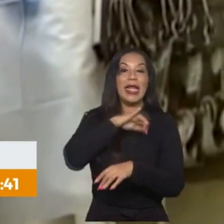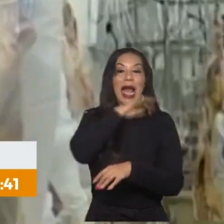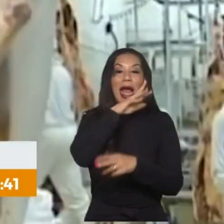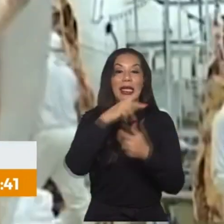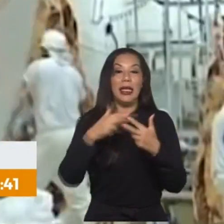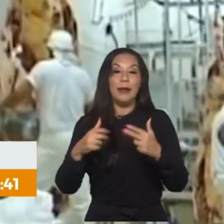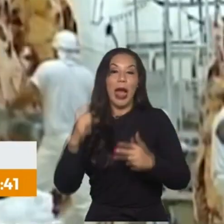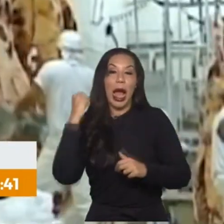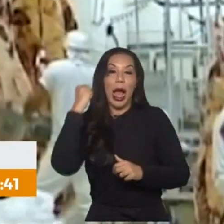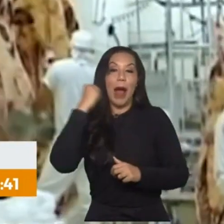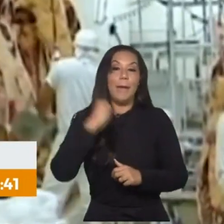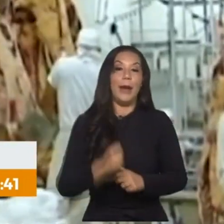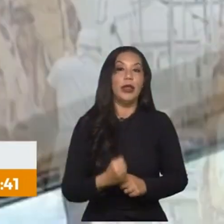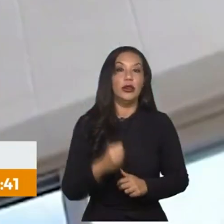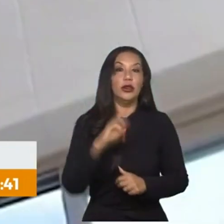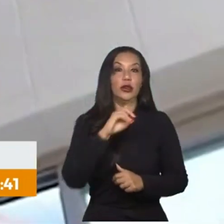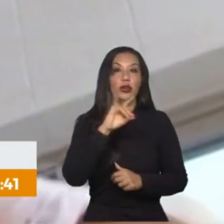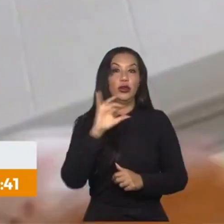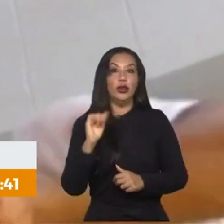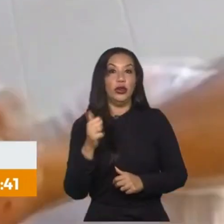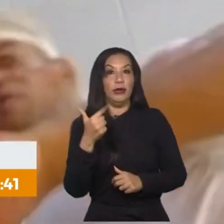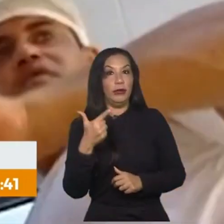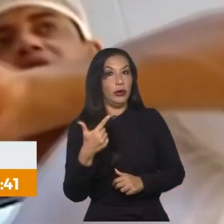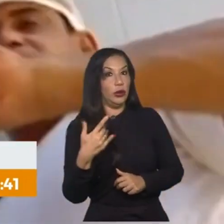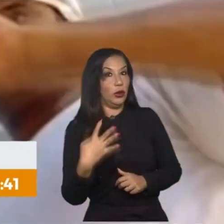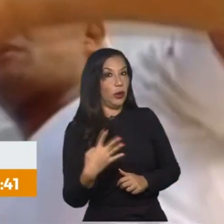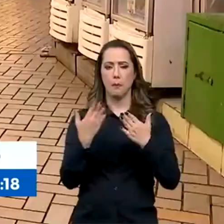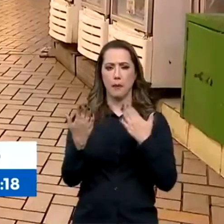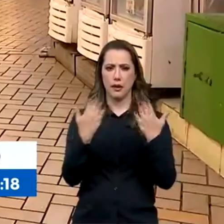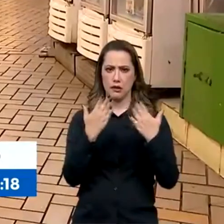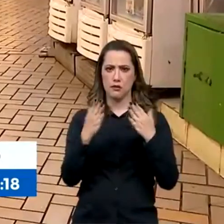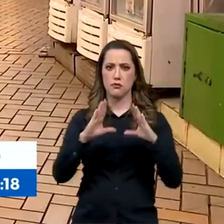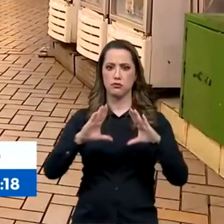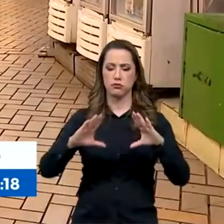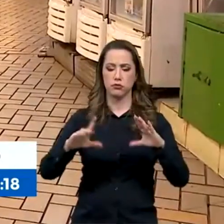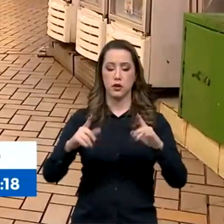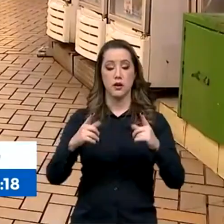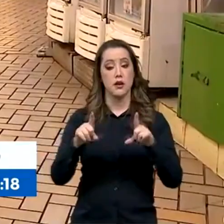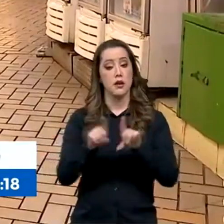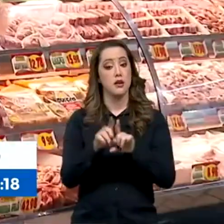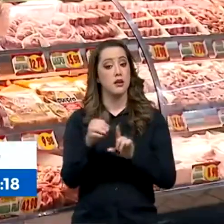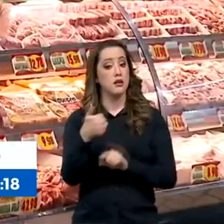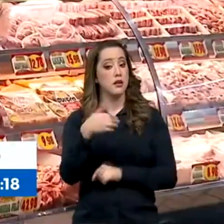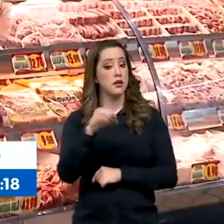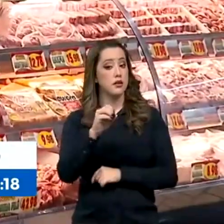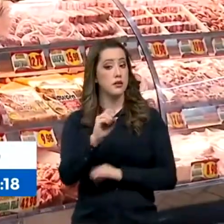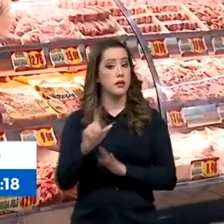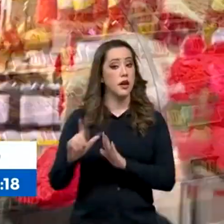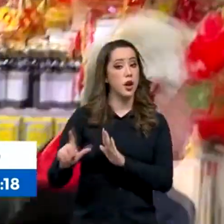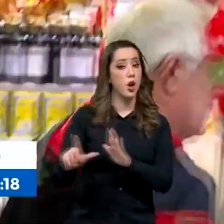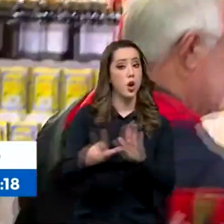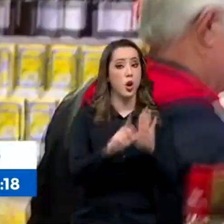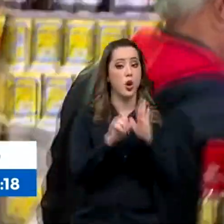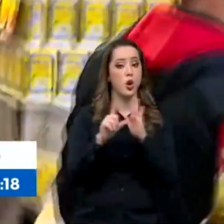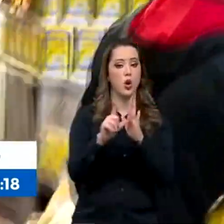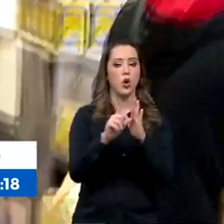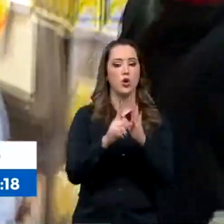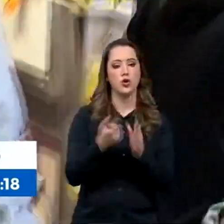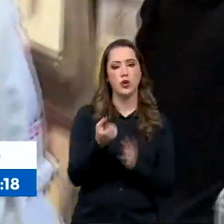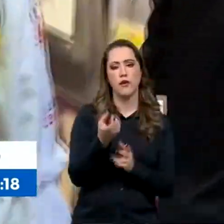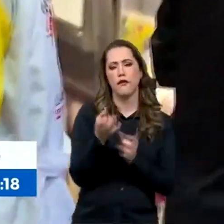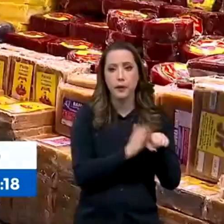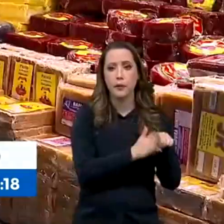a queda de preços continue nos próximos meses a queda nos preços se deve a dois fatores